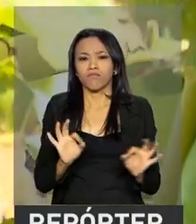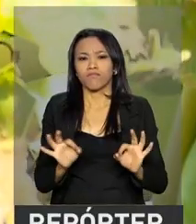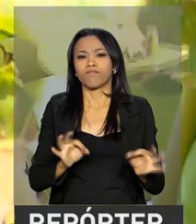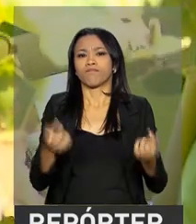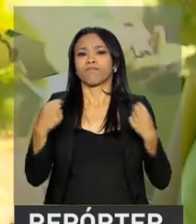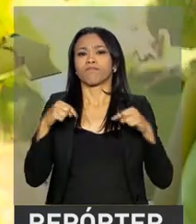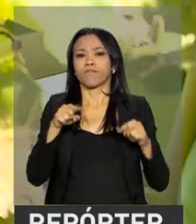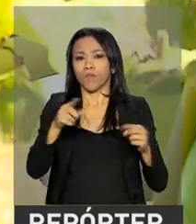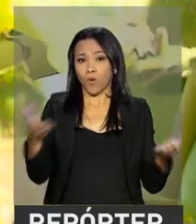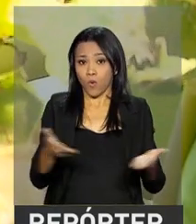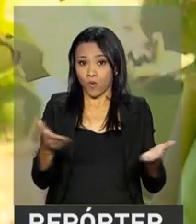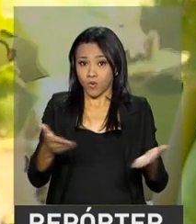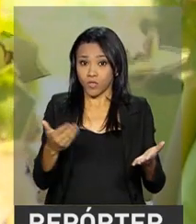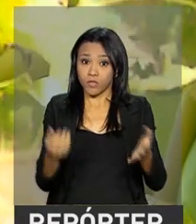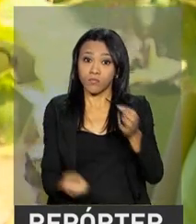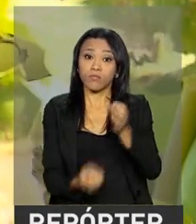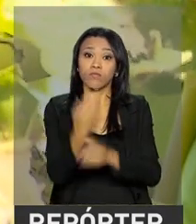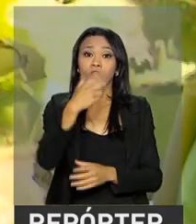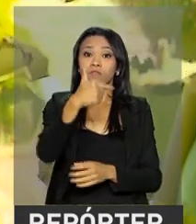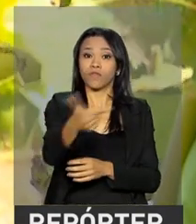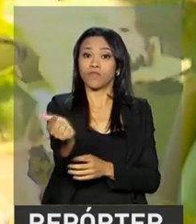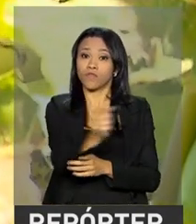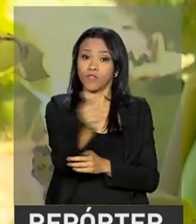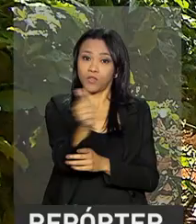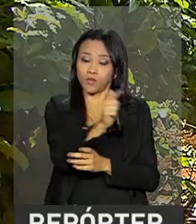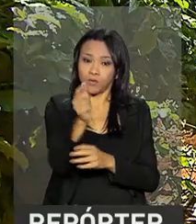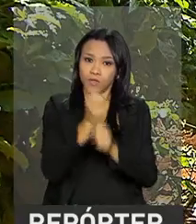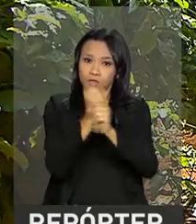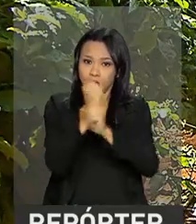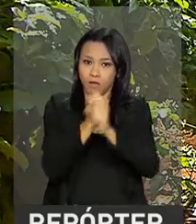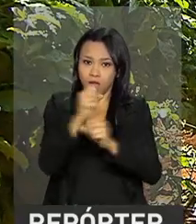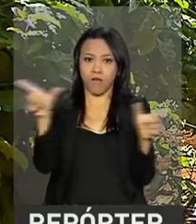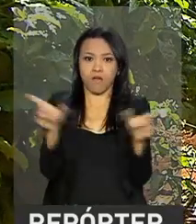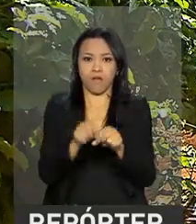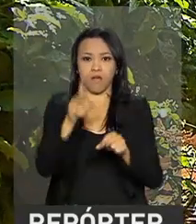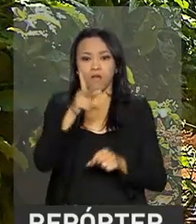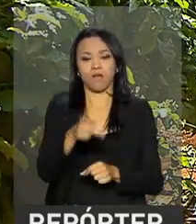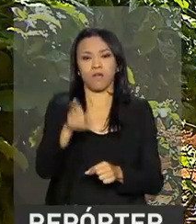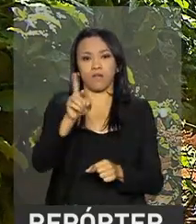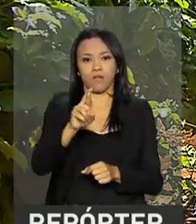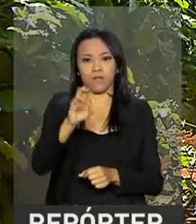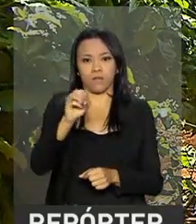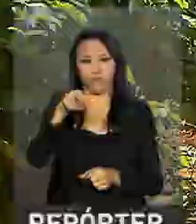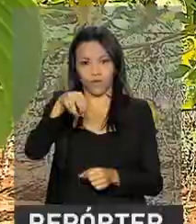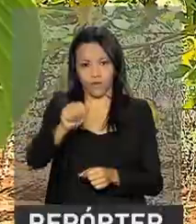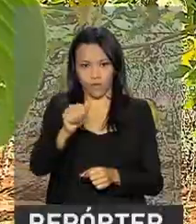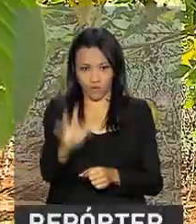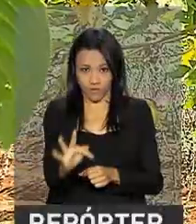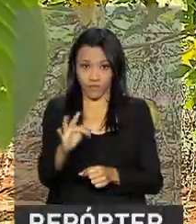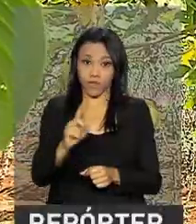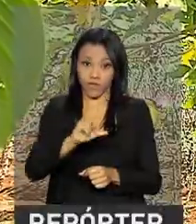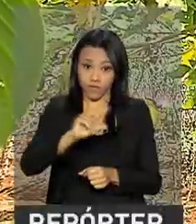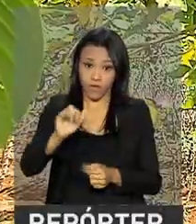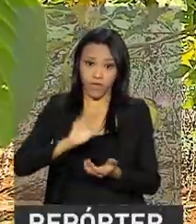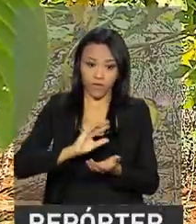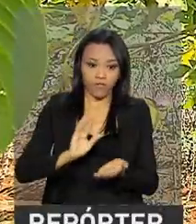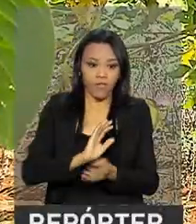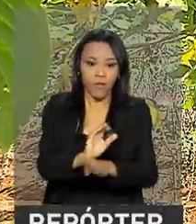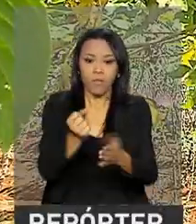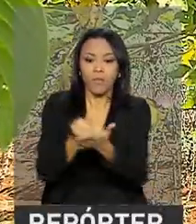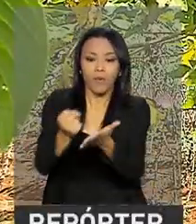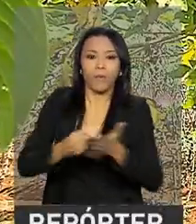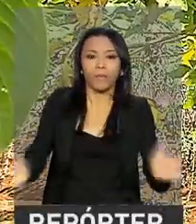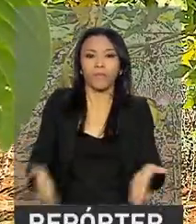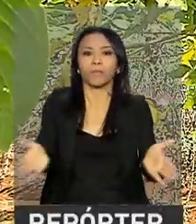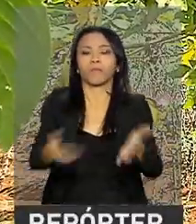programa completa 22 anos de apoio aos trabalhadores interessados em investir em suas propriedades mais de 28